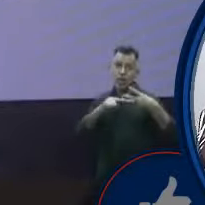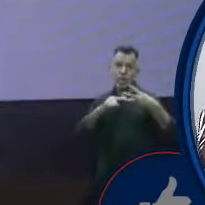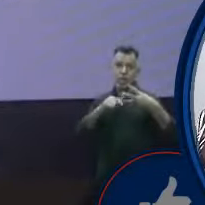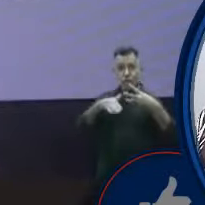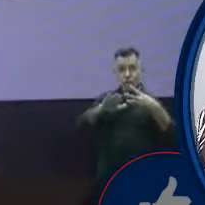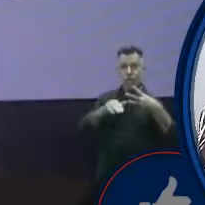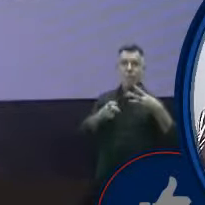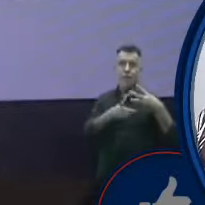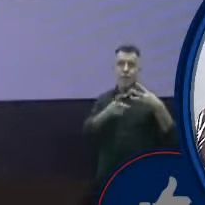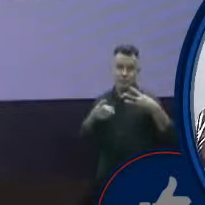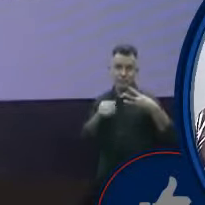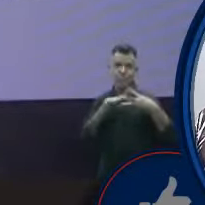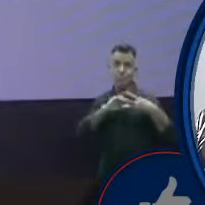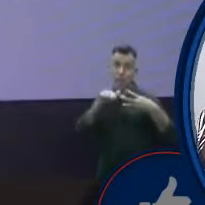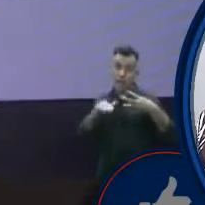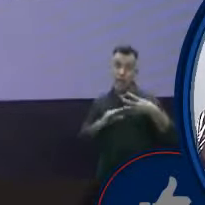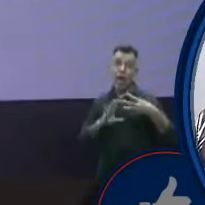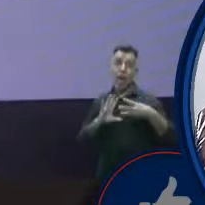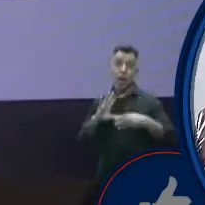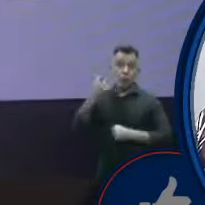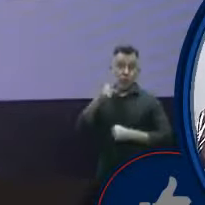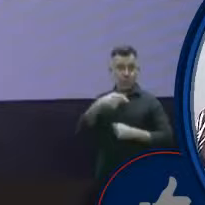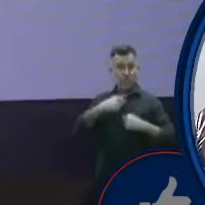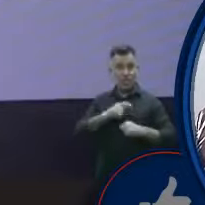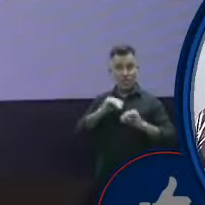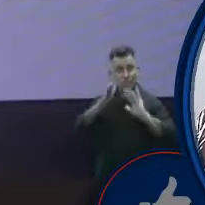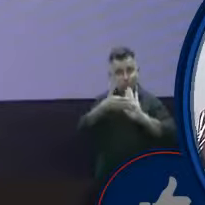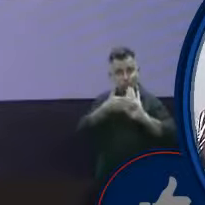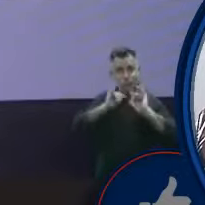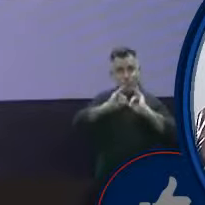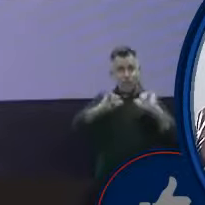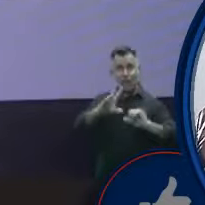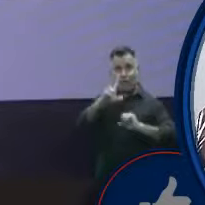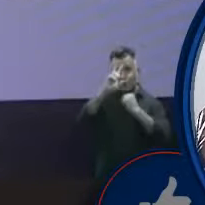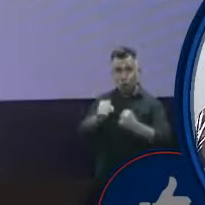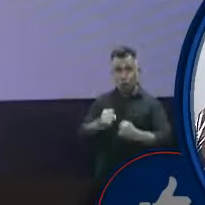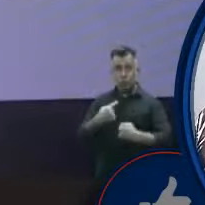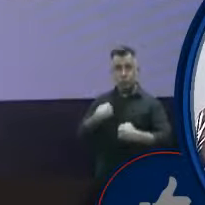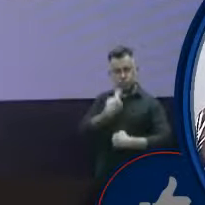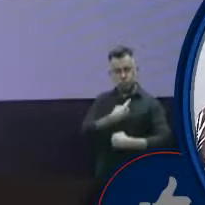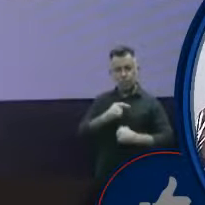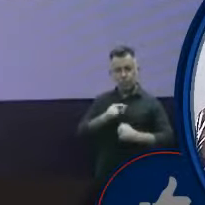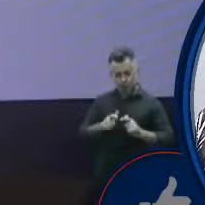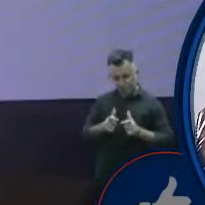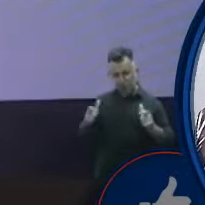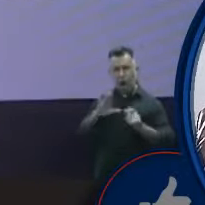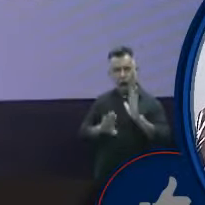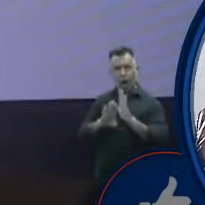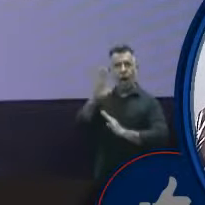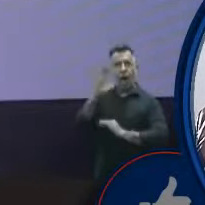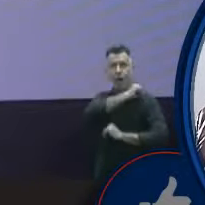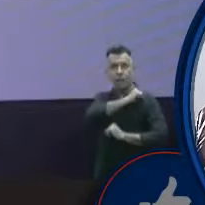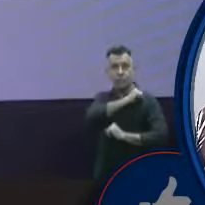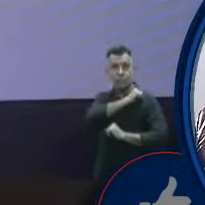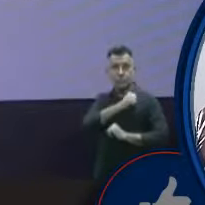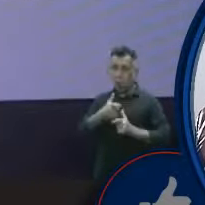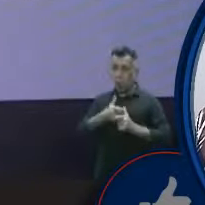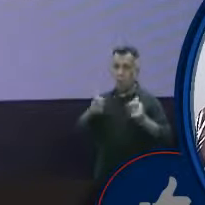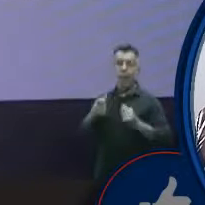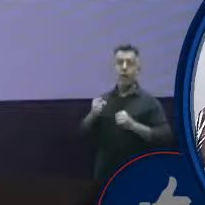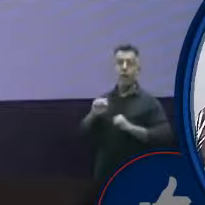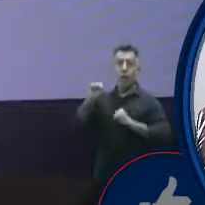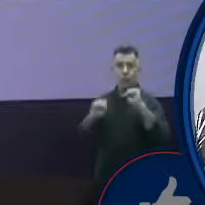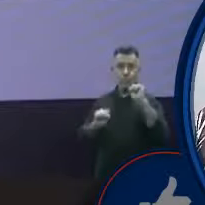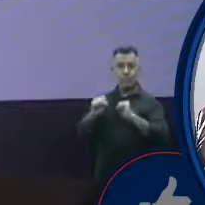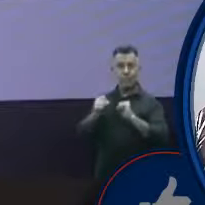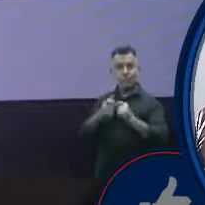frequente. Para isso acontecer, é preciso ter um marketplace forte. E estamos avançando rapidamente para ser o maior